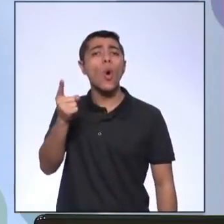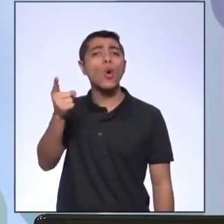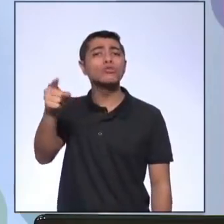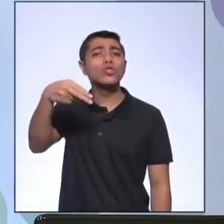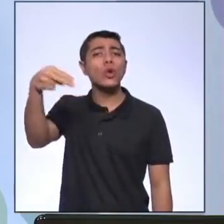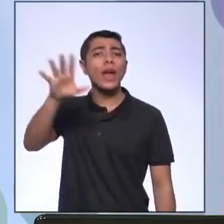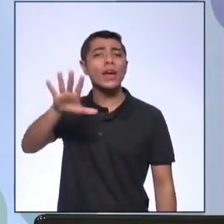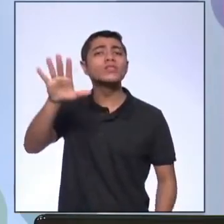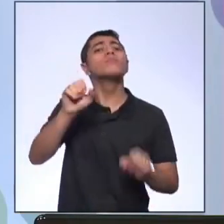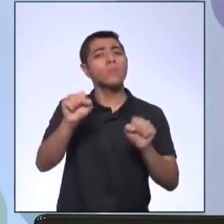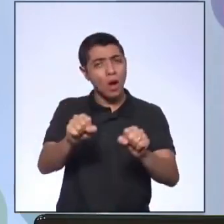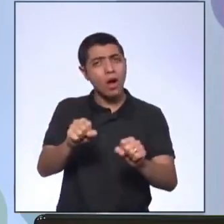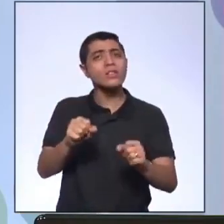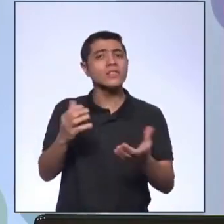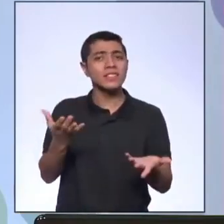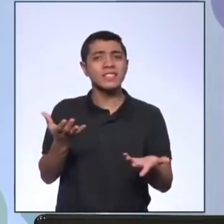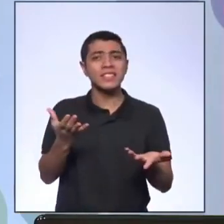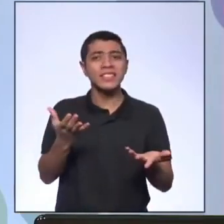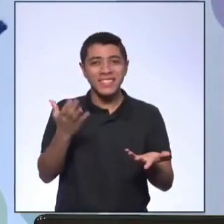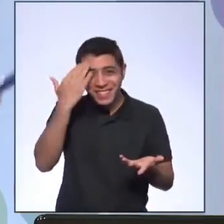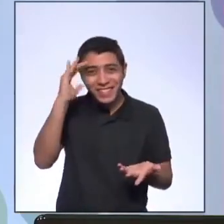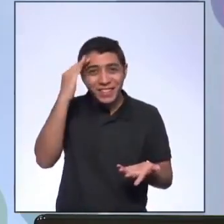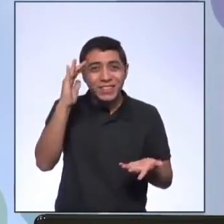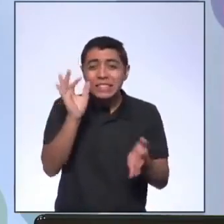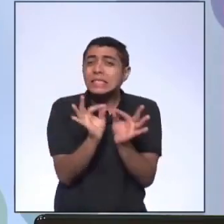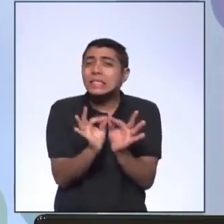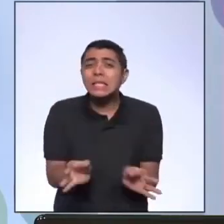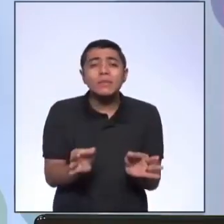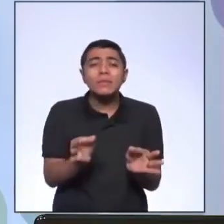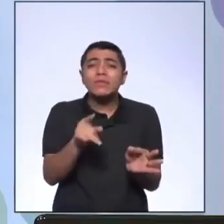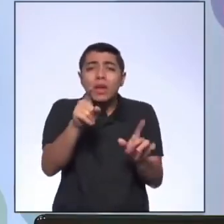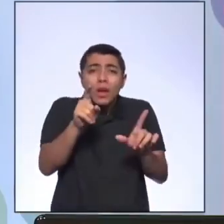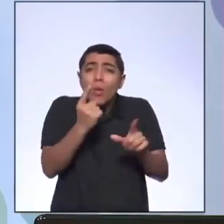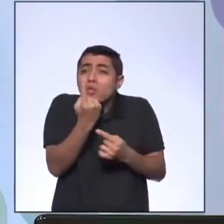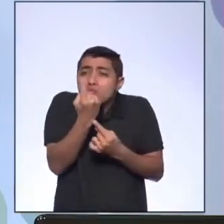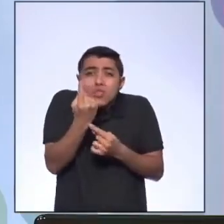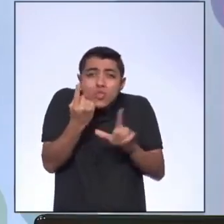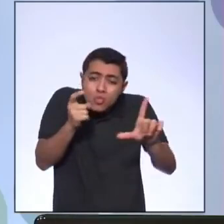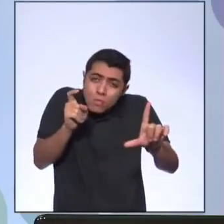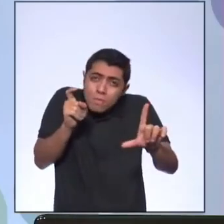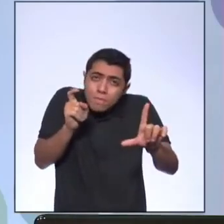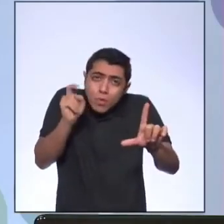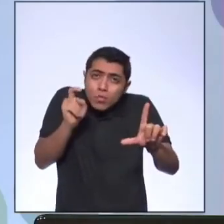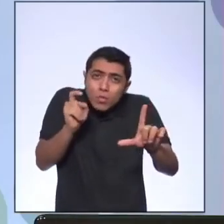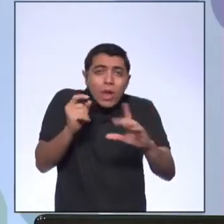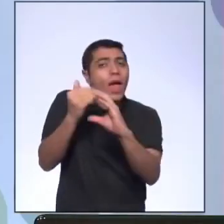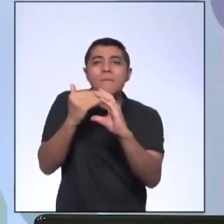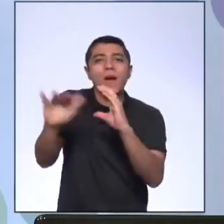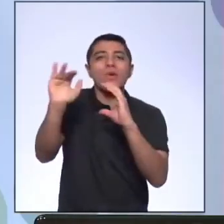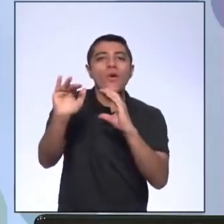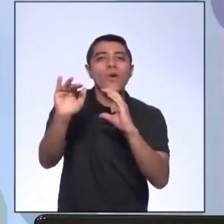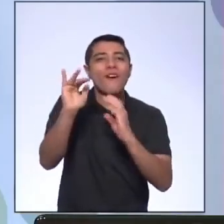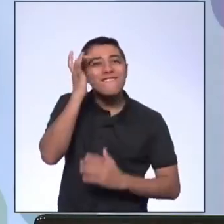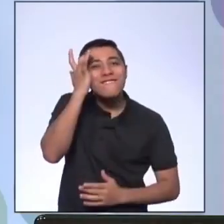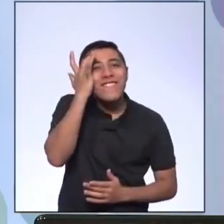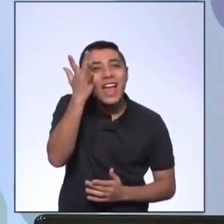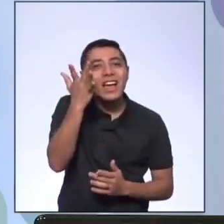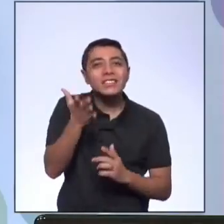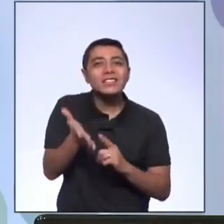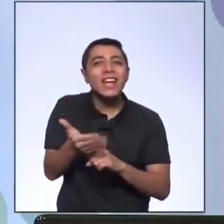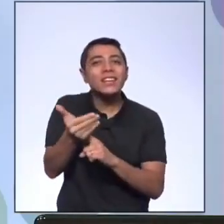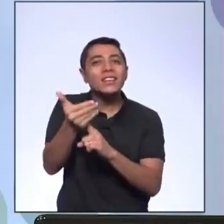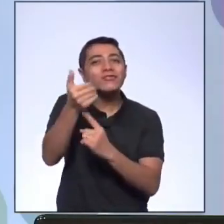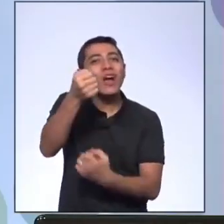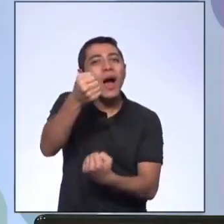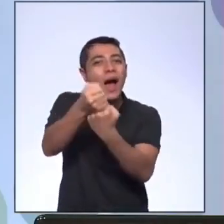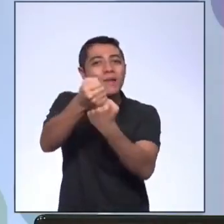apenas com o clicar de um botão, eu posso mandar o arquivo inteirinho para ele por e-mail. Essa é uma forma que eu uso a tecnologia hoje, tá?